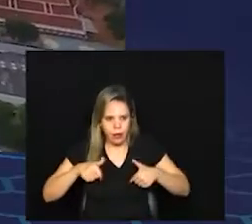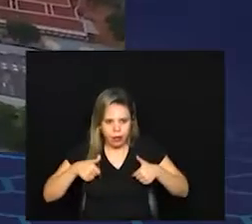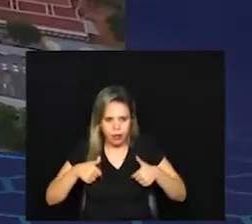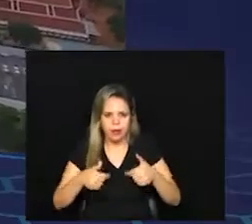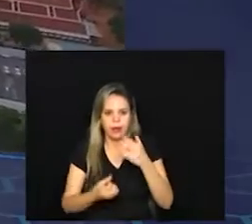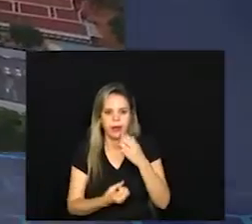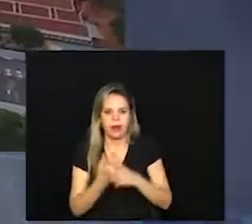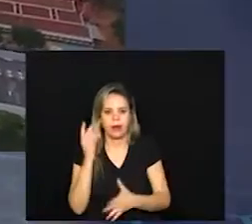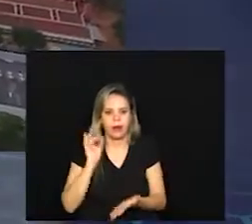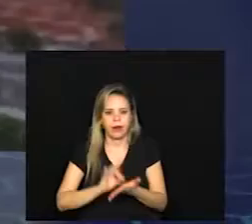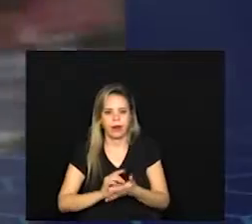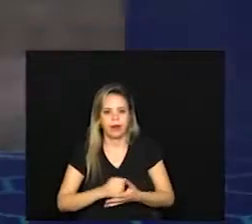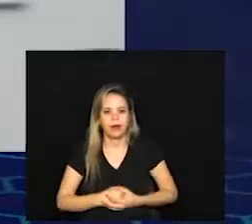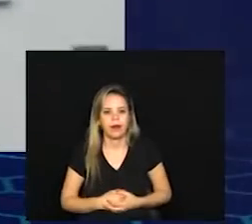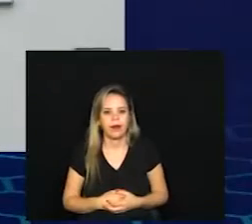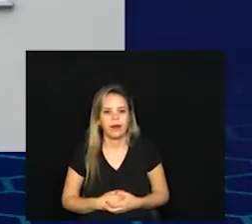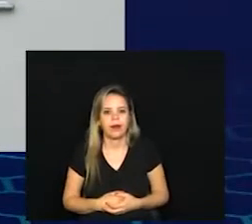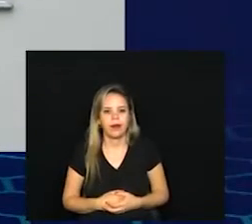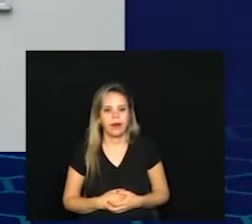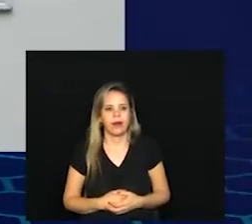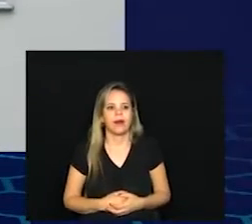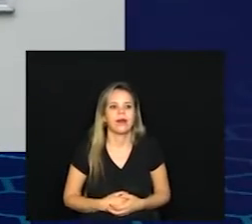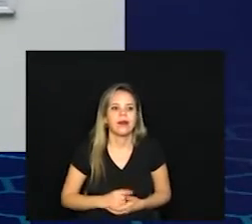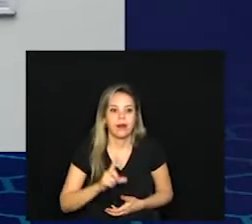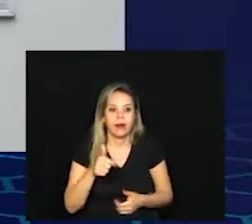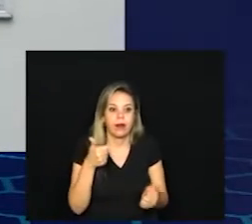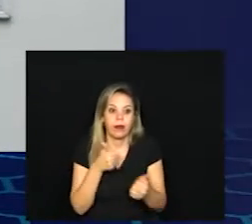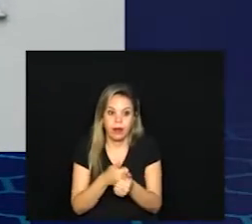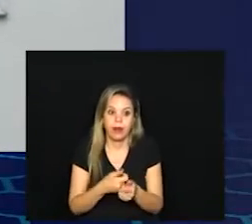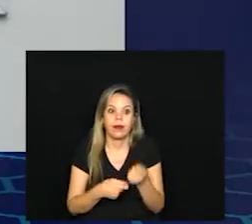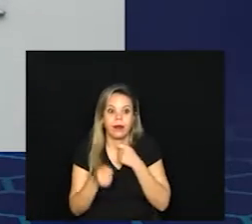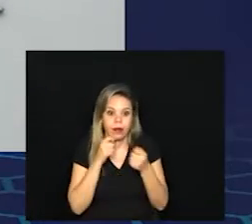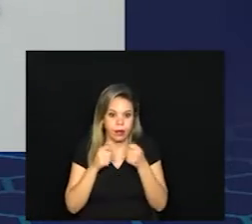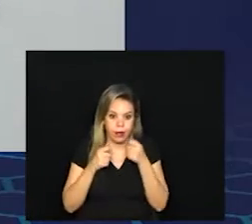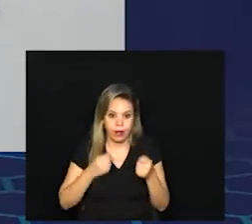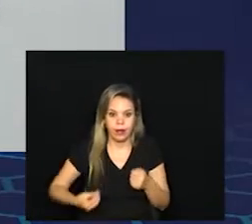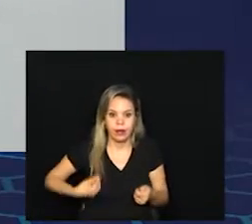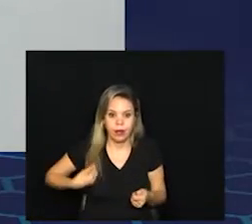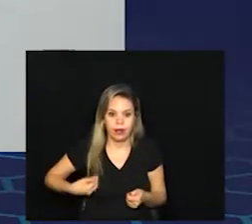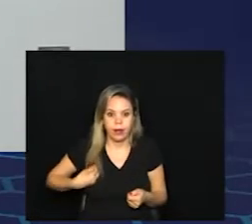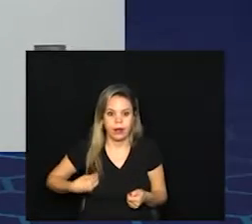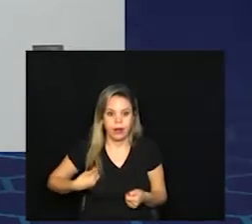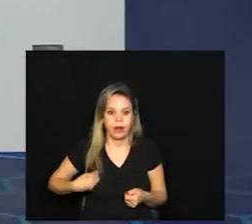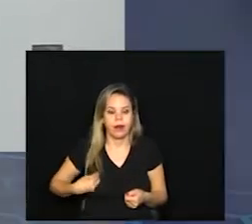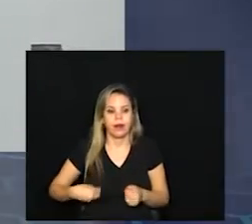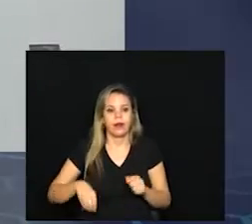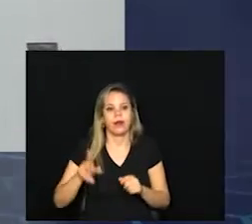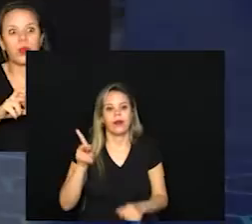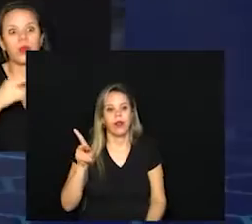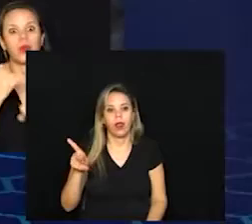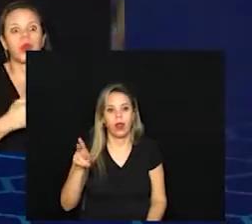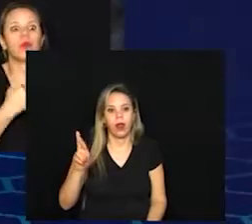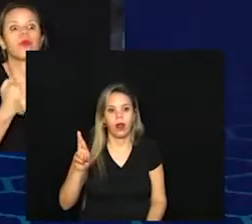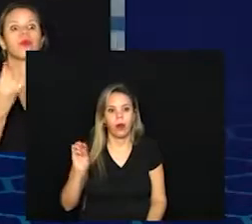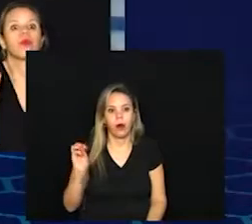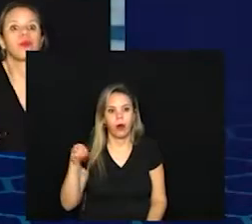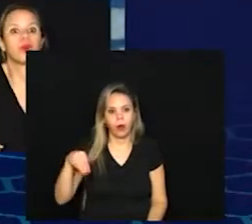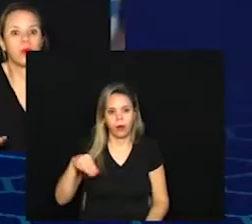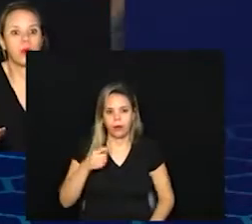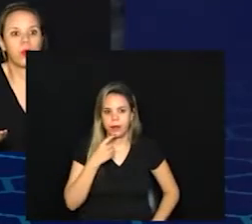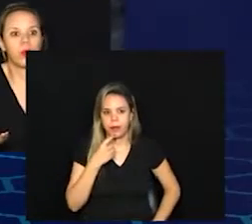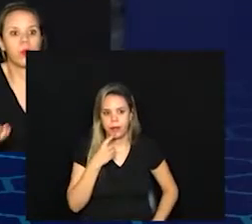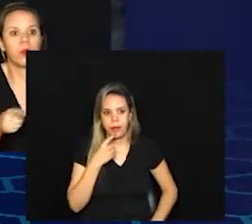que foram realizadas. Daqui a pouco tem entrevista ao vivo com o PROCON Campinas.